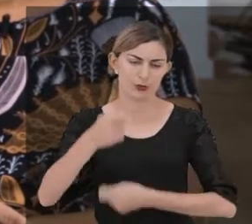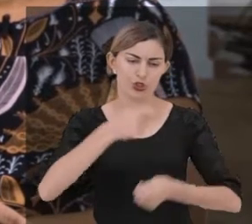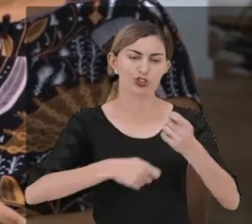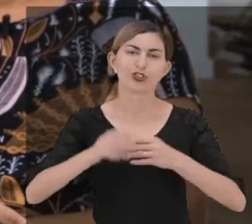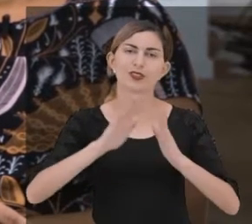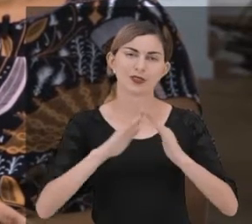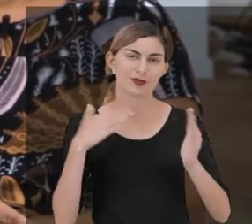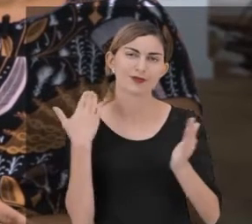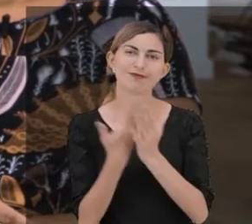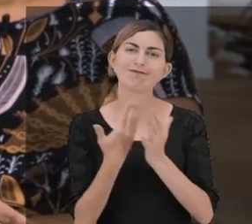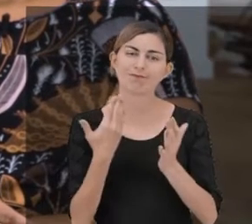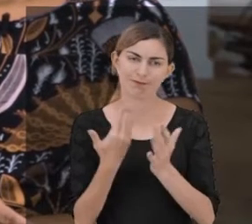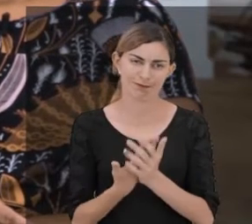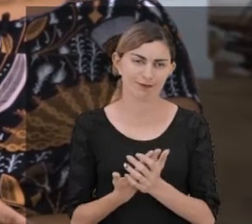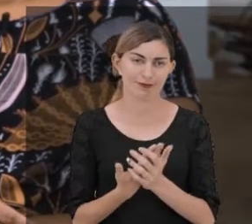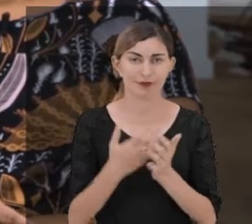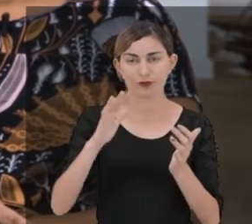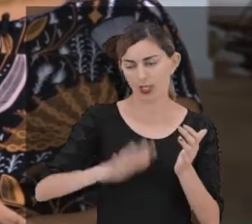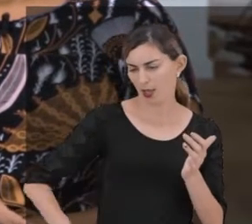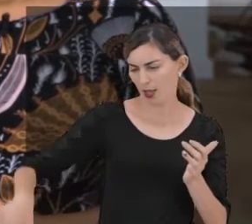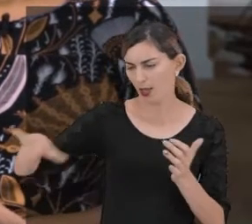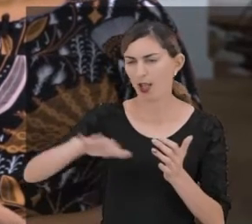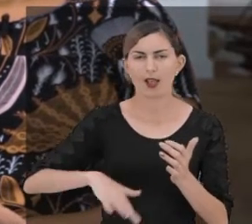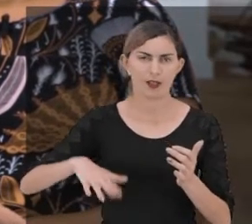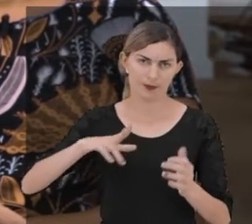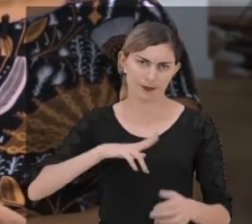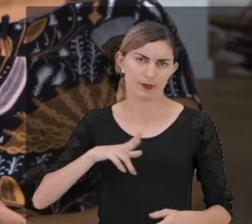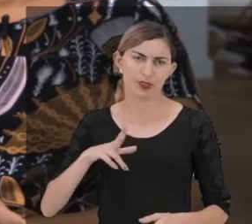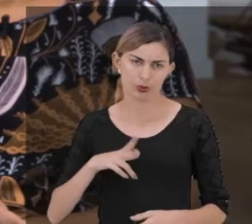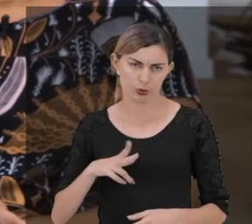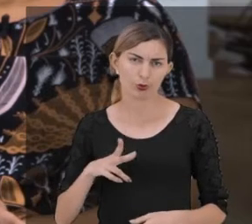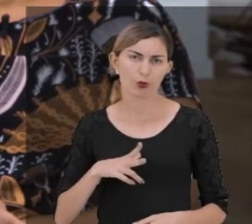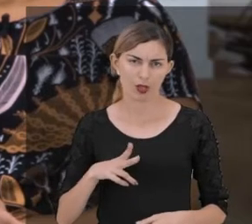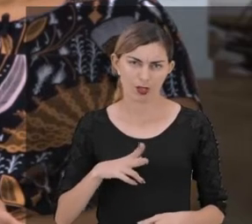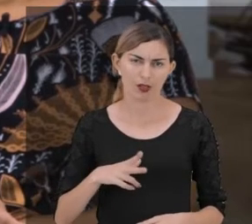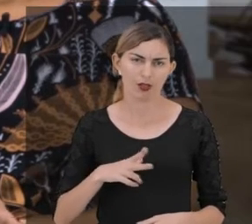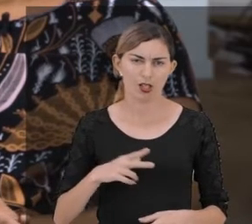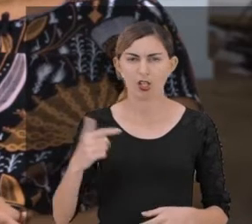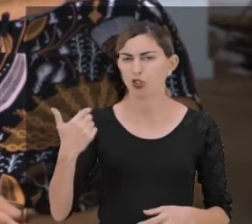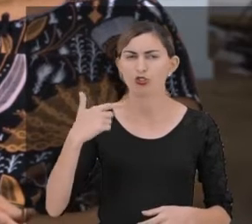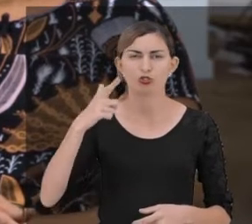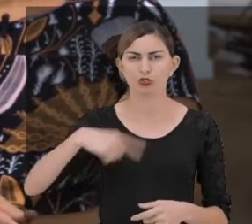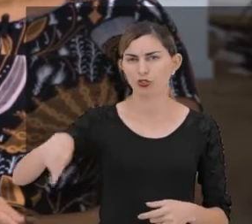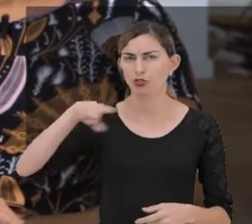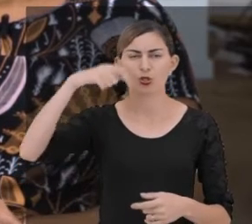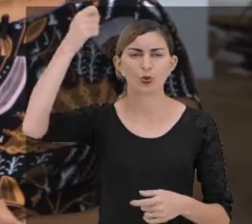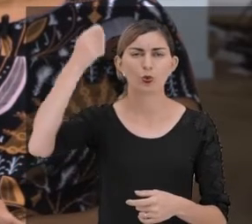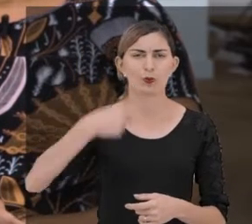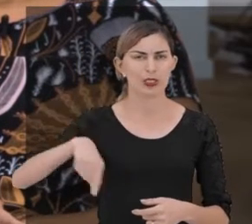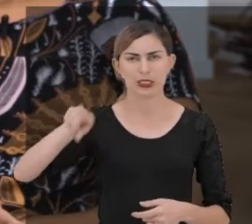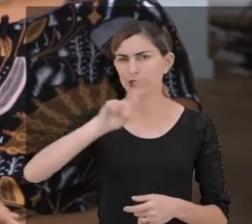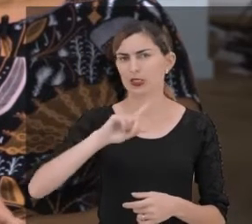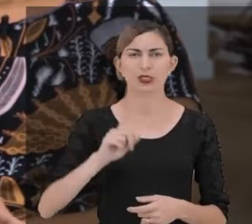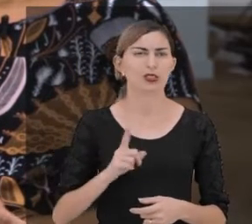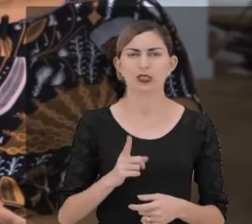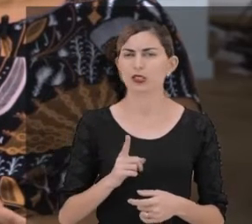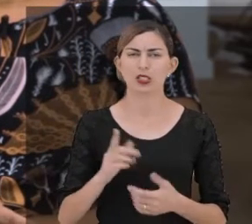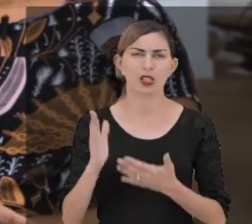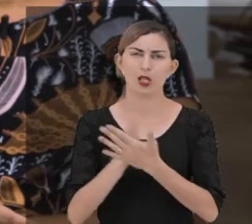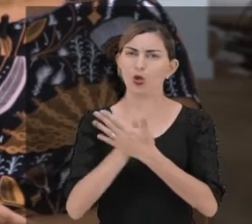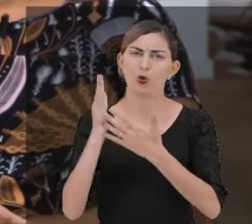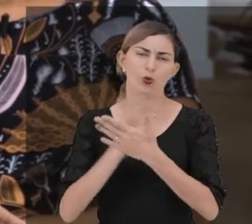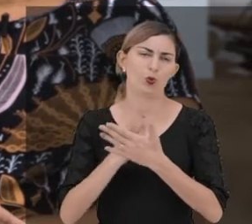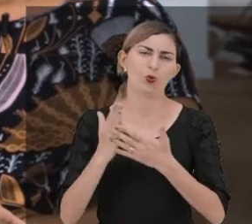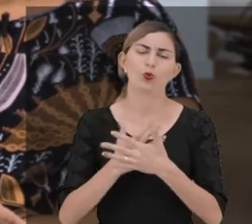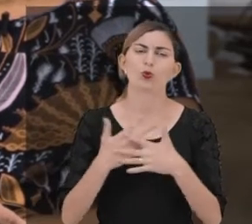administração escolar. Na área privada, nós não precisaríamos ter